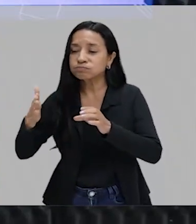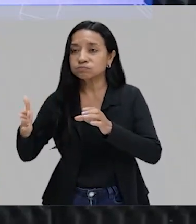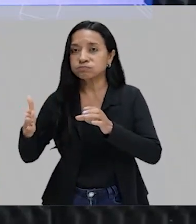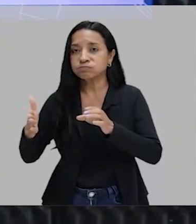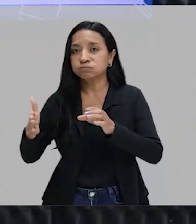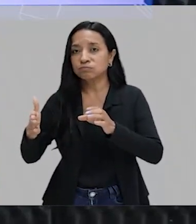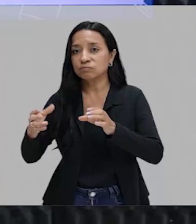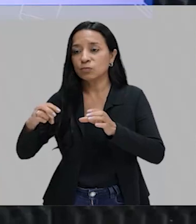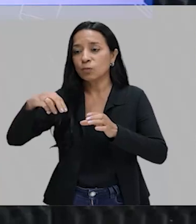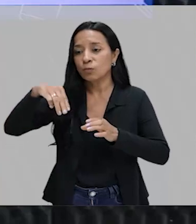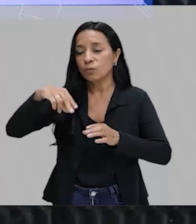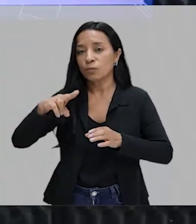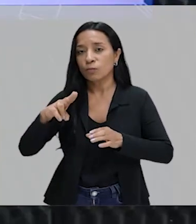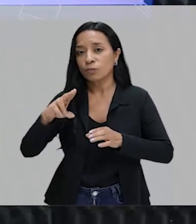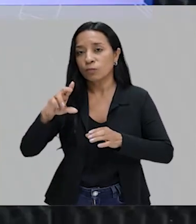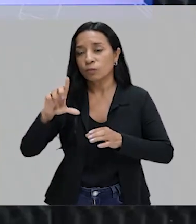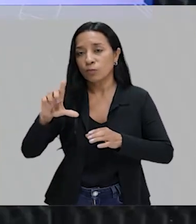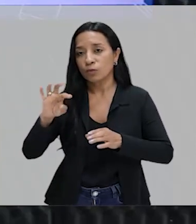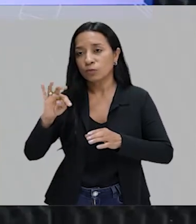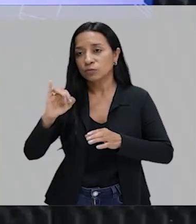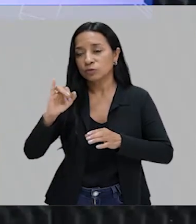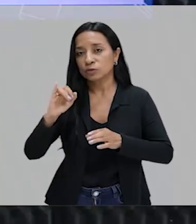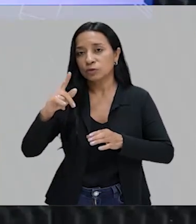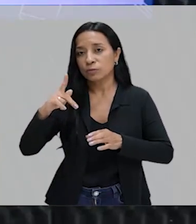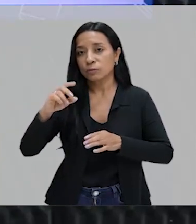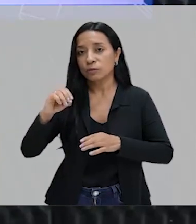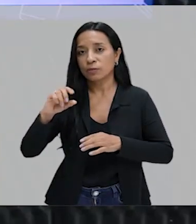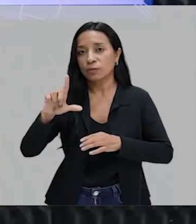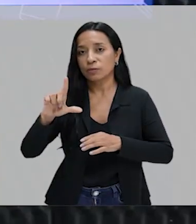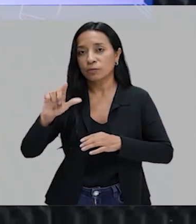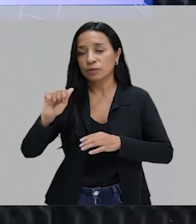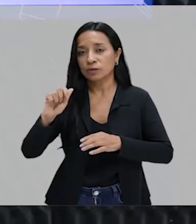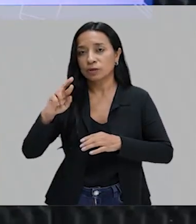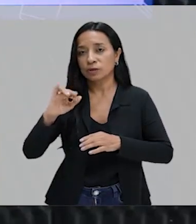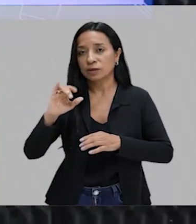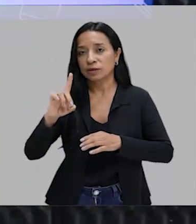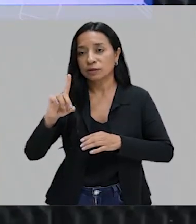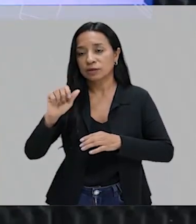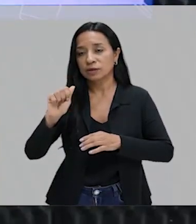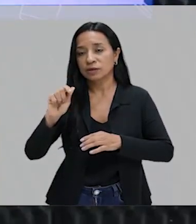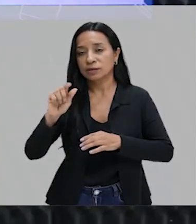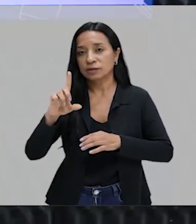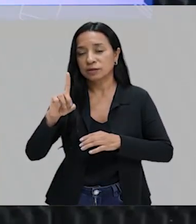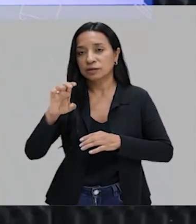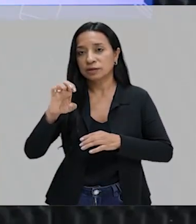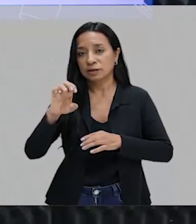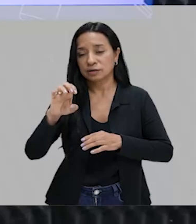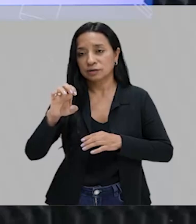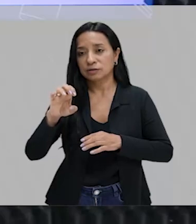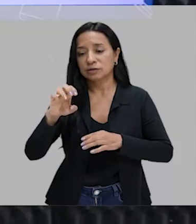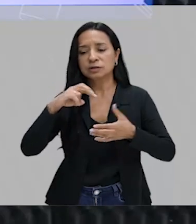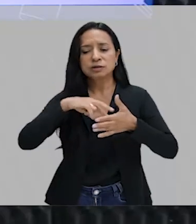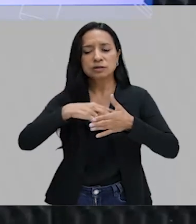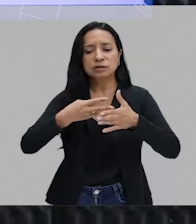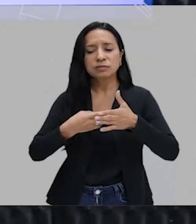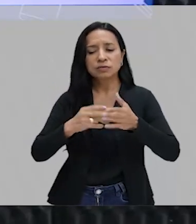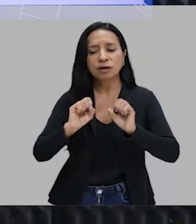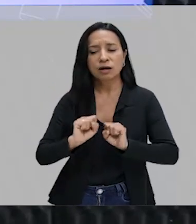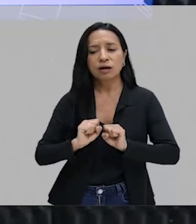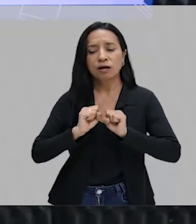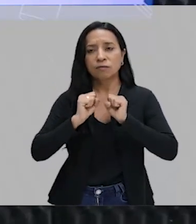que significa a força econômica de diversos países ou blocos, a União